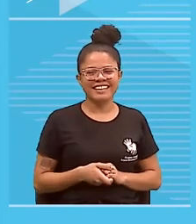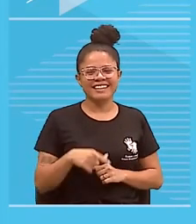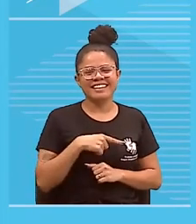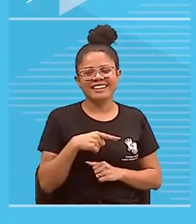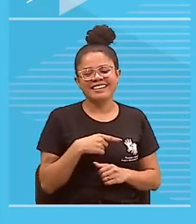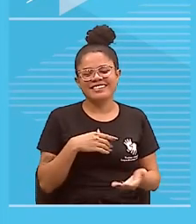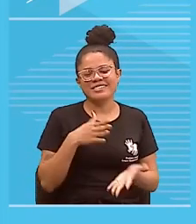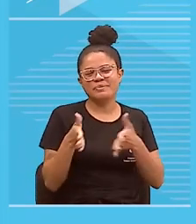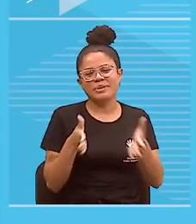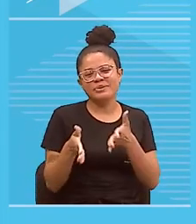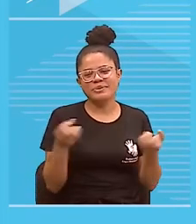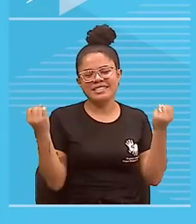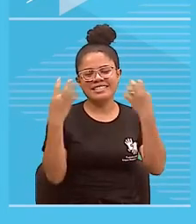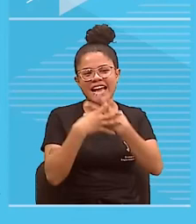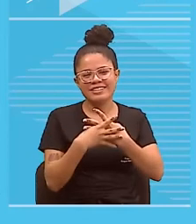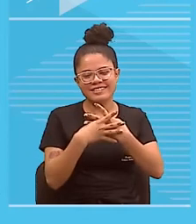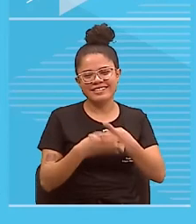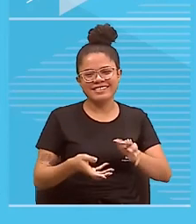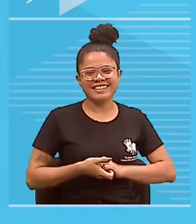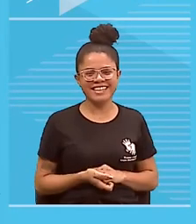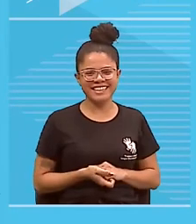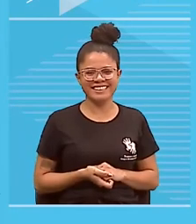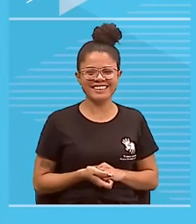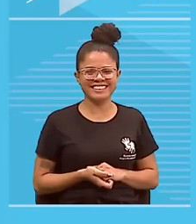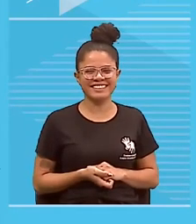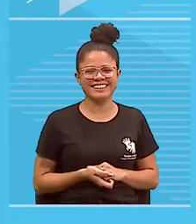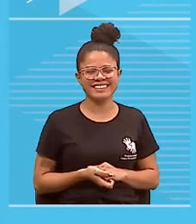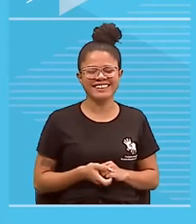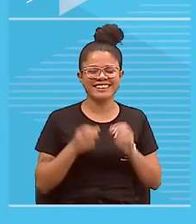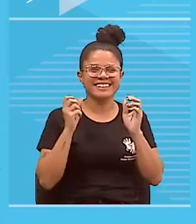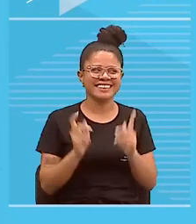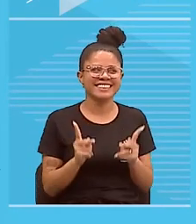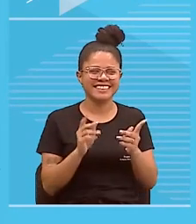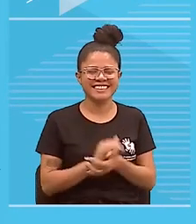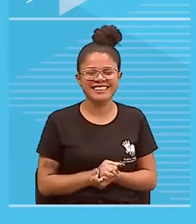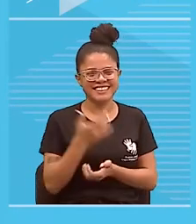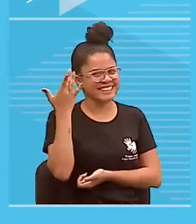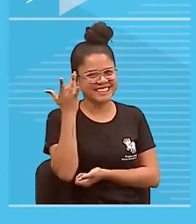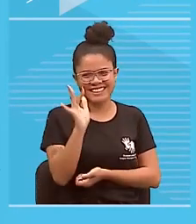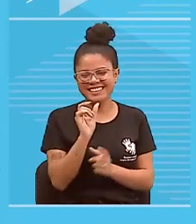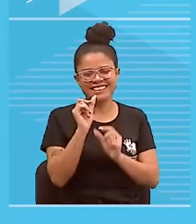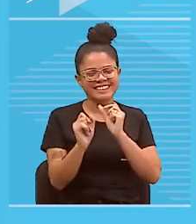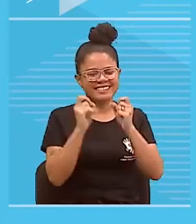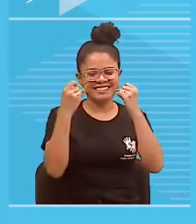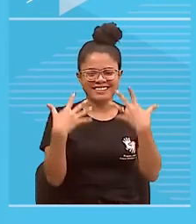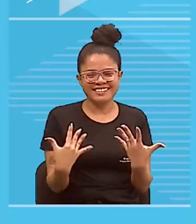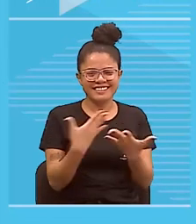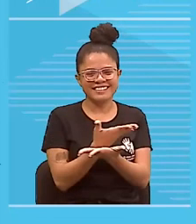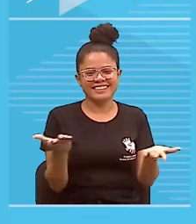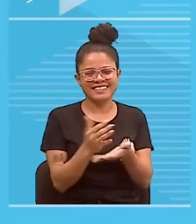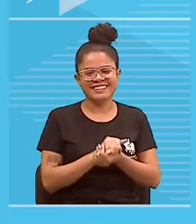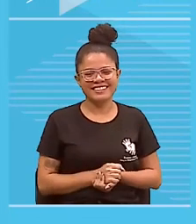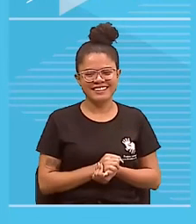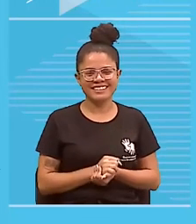Joice minha filha Ei Adriano Dulce Olha você que eu faço com vocês não